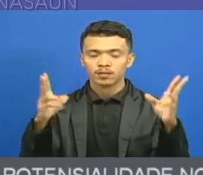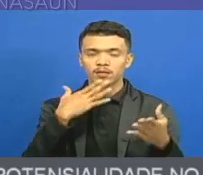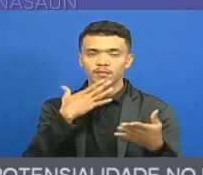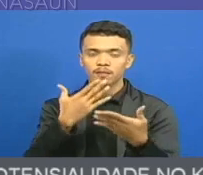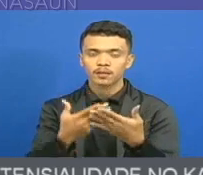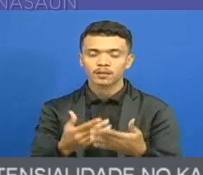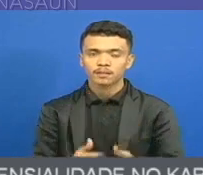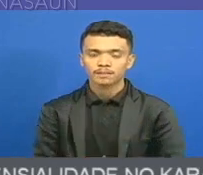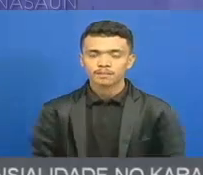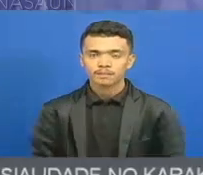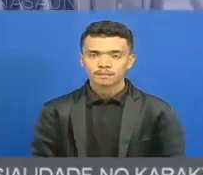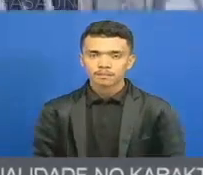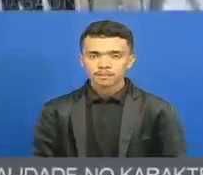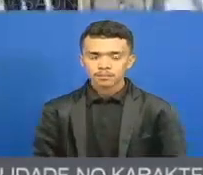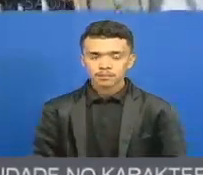pedia.